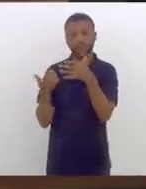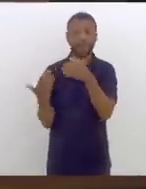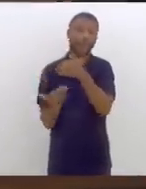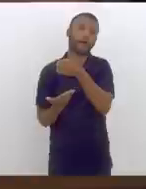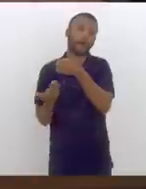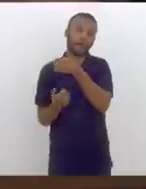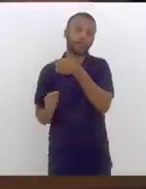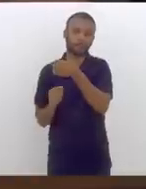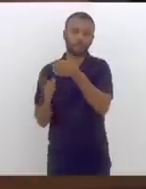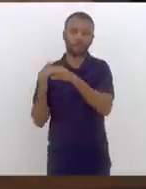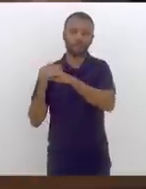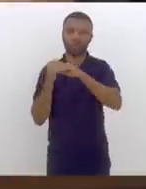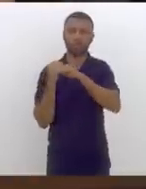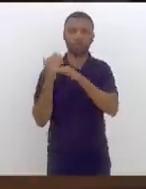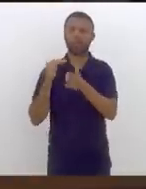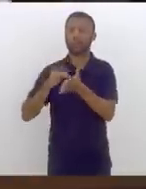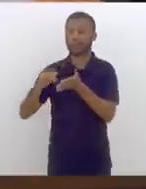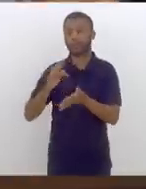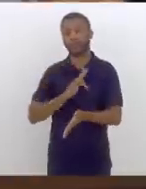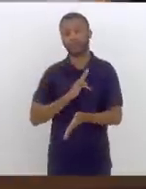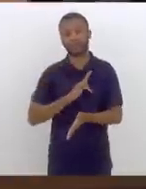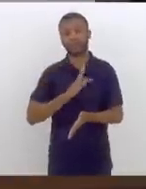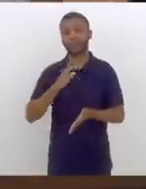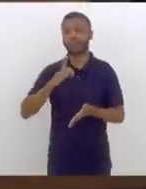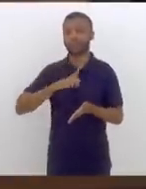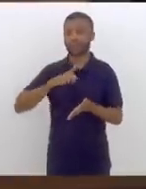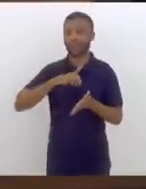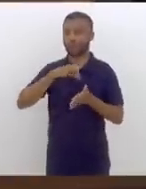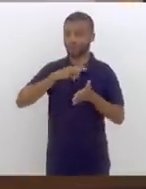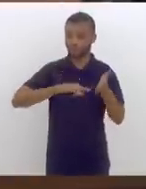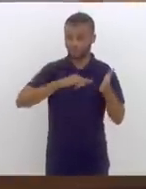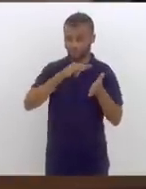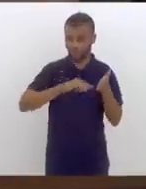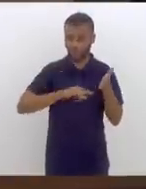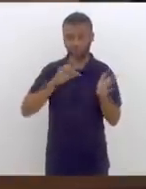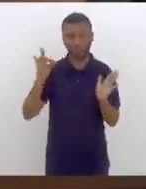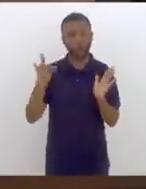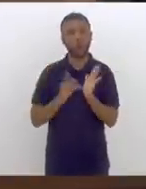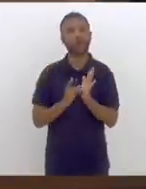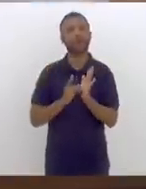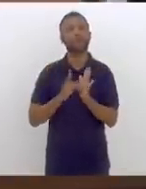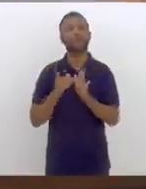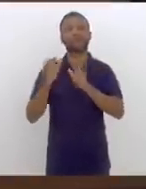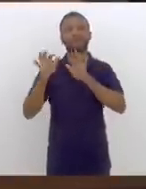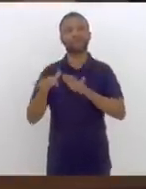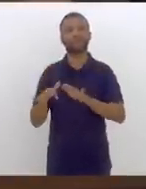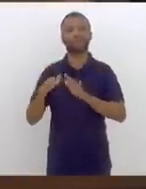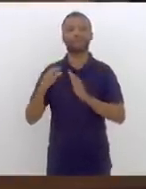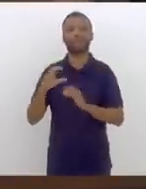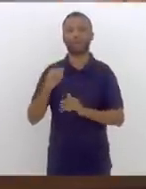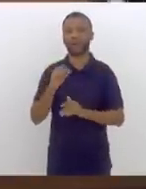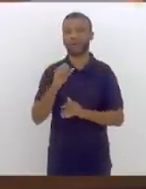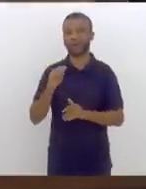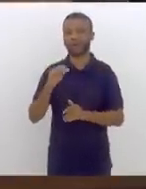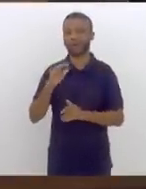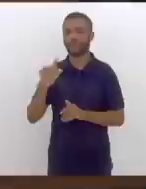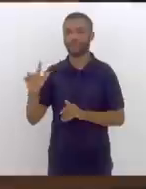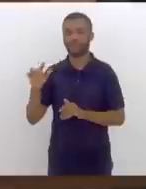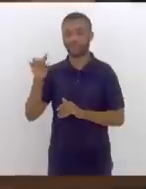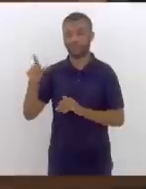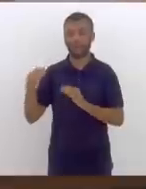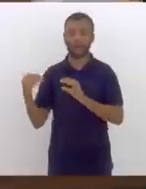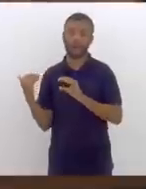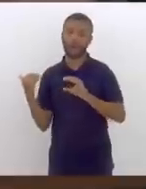o secretário da PM tem o documento oficial que foi protocolado na Casa Civil e a Casa Civil encaminhou para ele